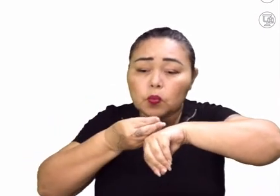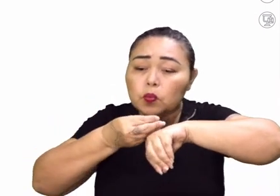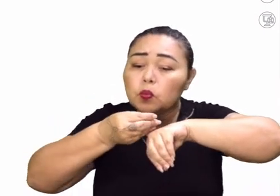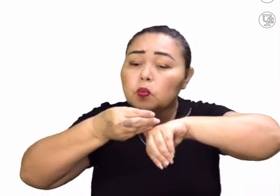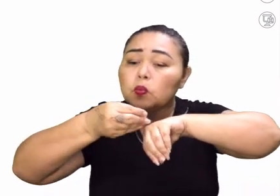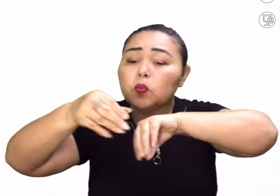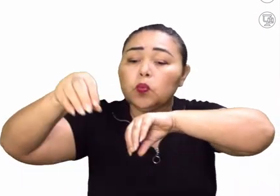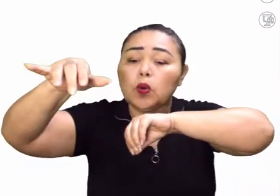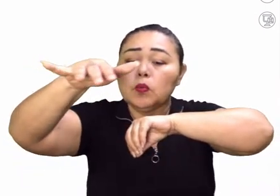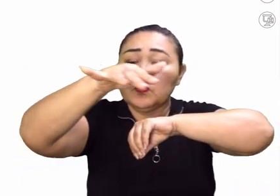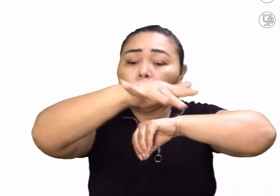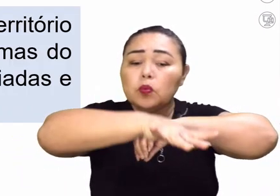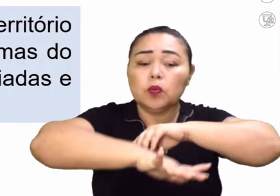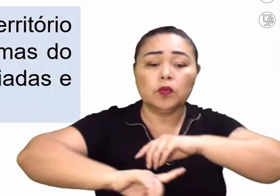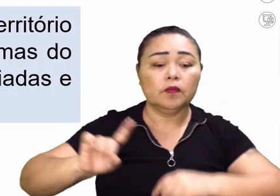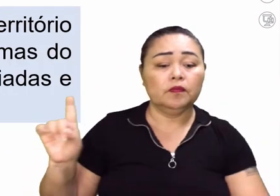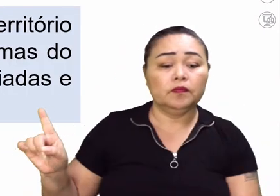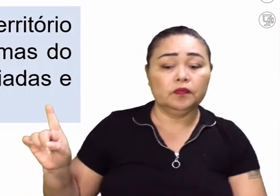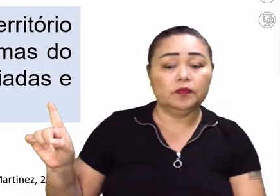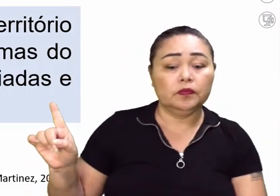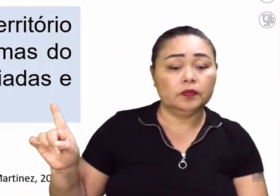sentimento para outros lugares